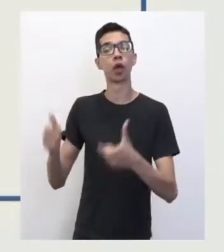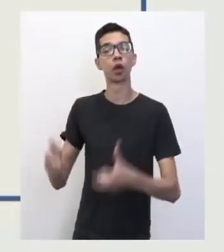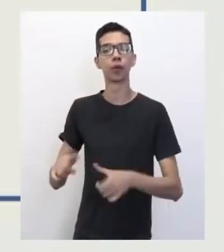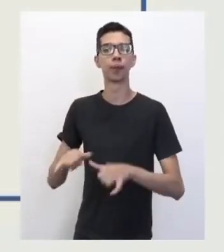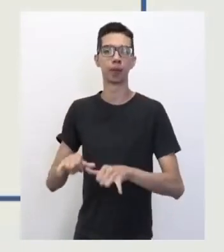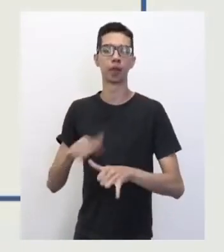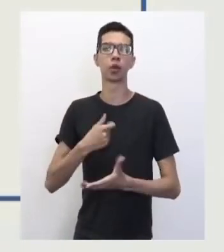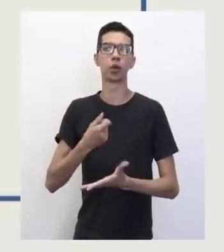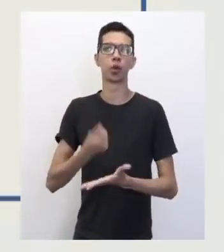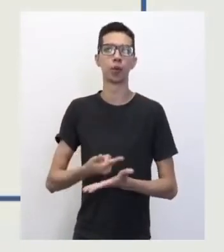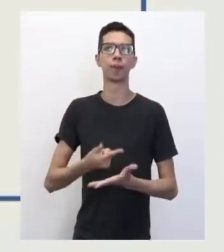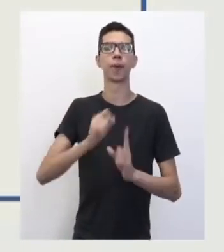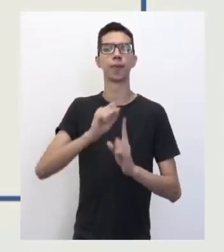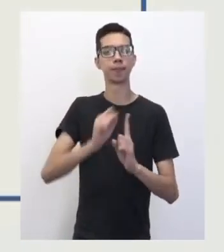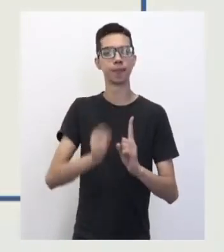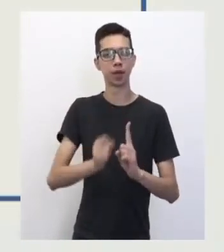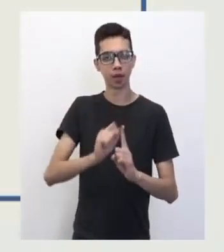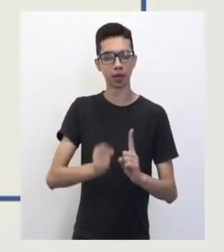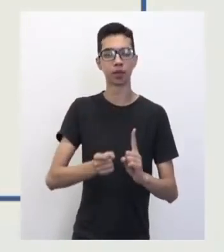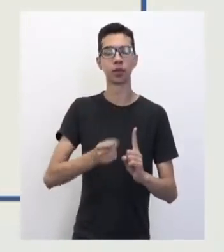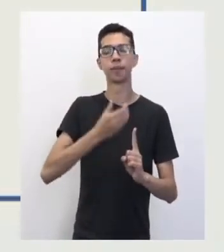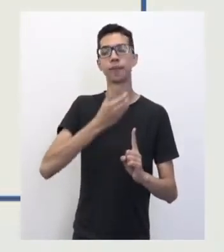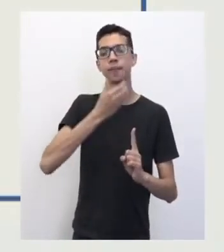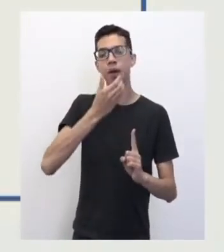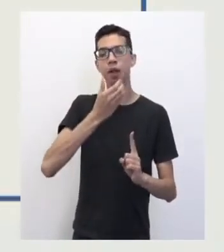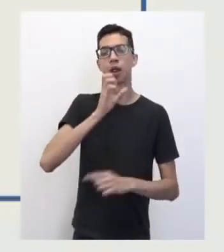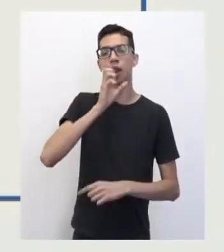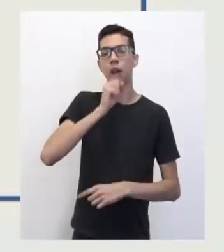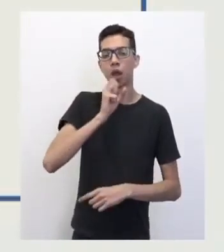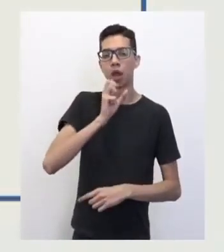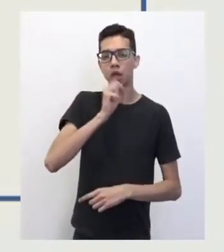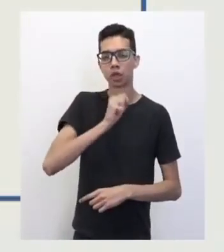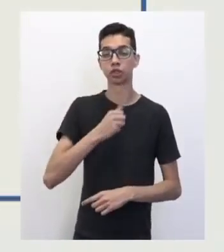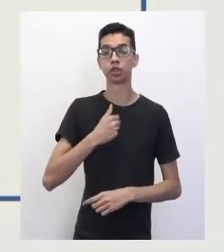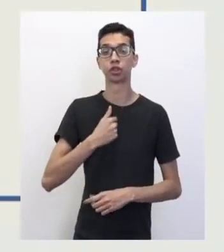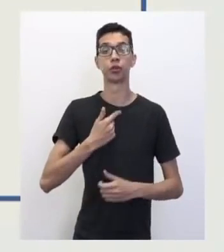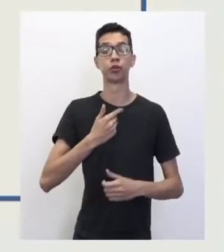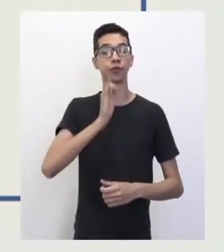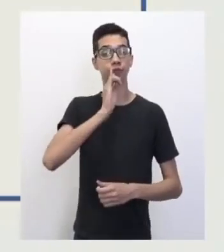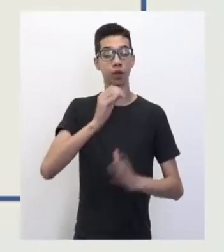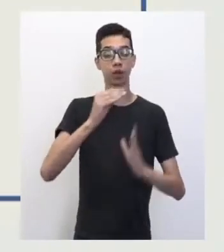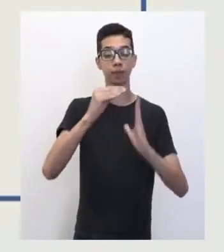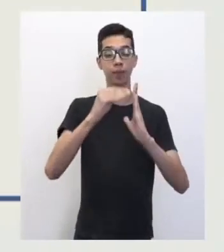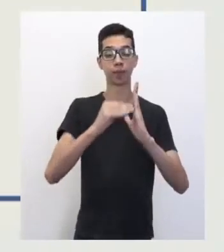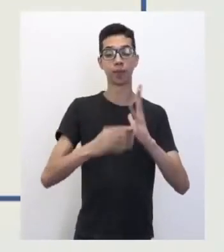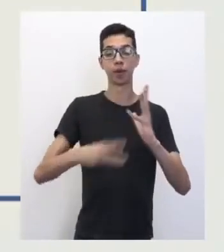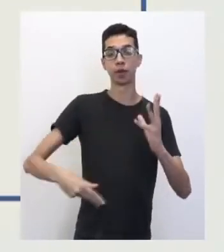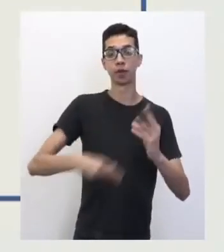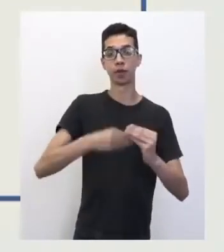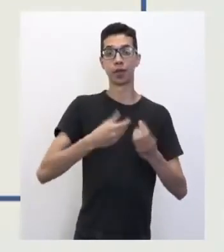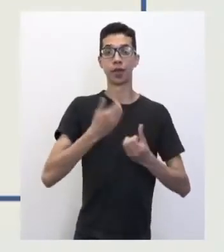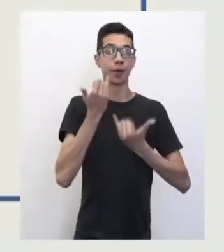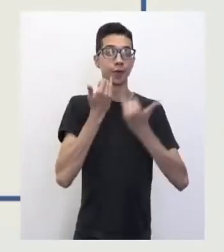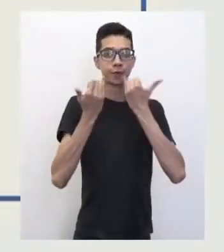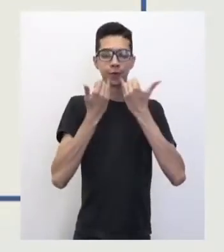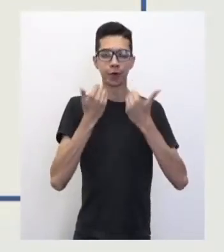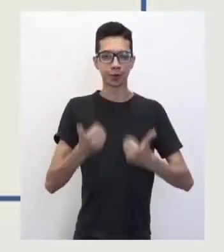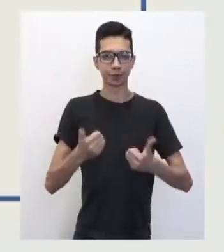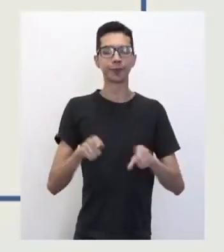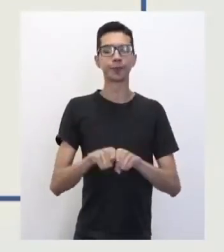maçã e laranja, né? Então estou adicionando informações, tá? Eu